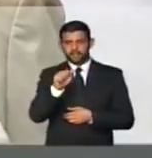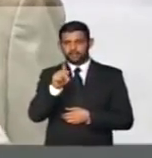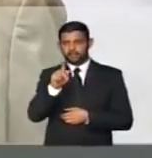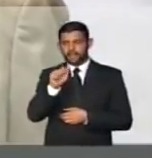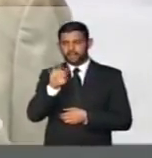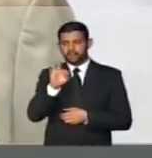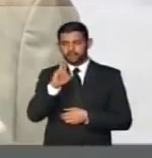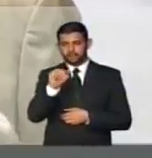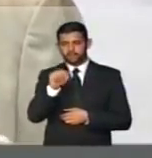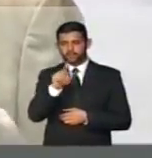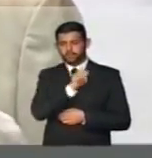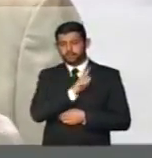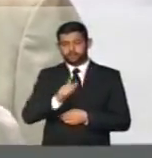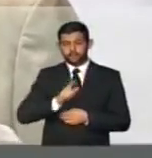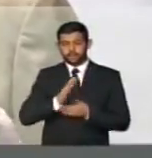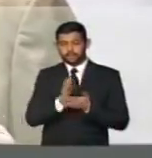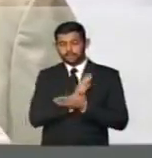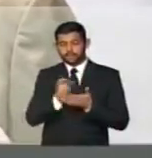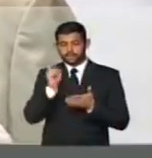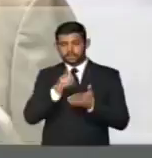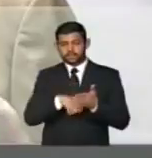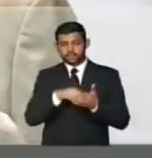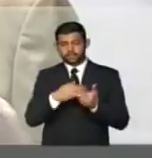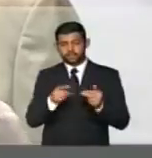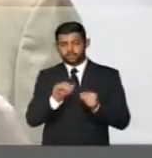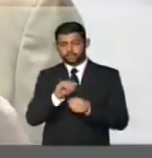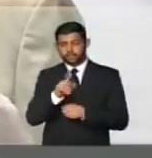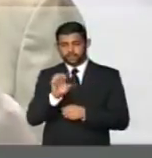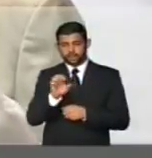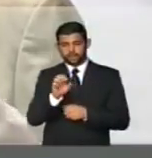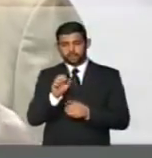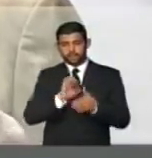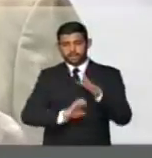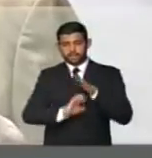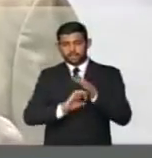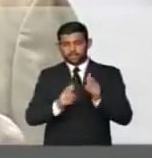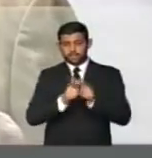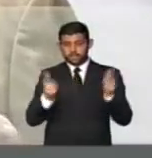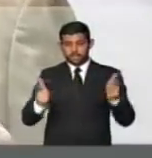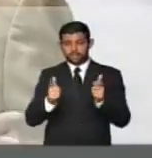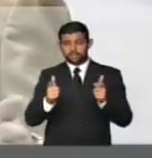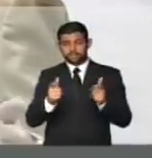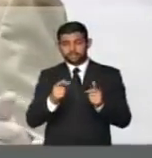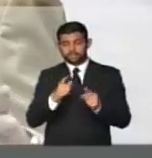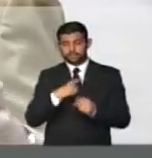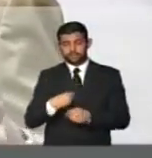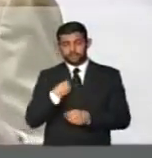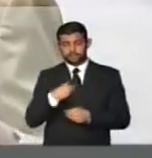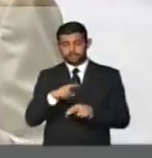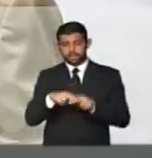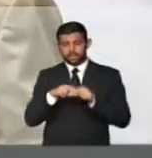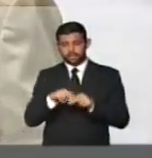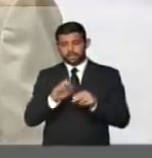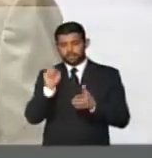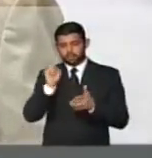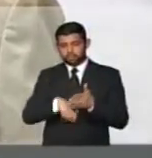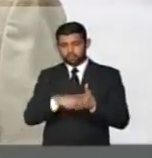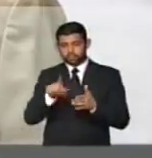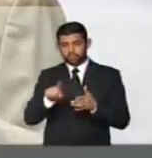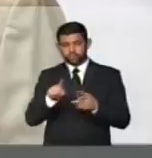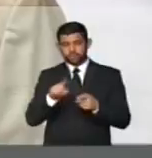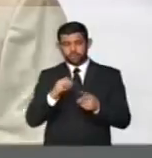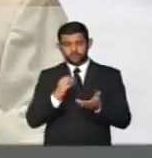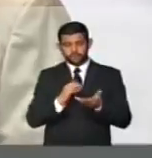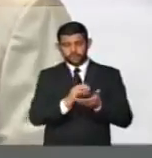governo, ao invés de dar isenção de IPI para as multinacionais, tivesse pegado aquele imposto